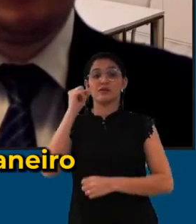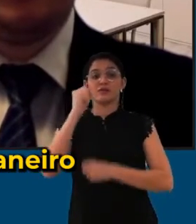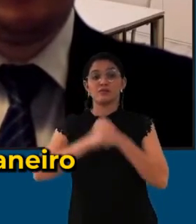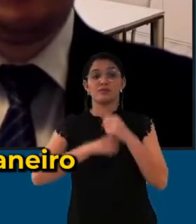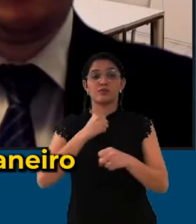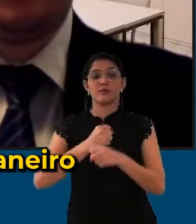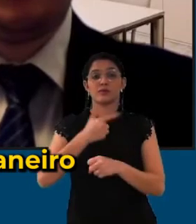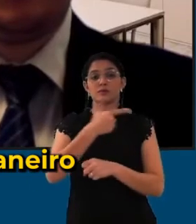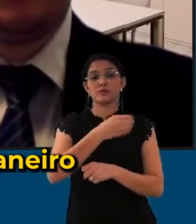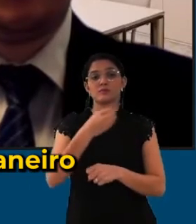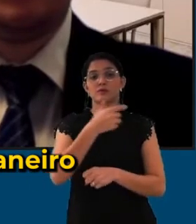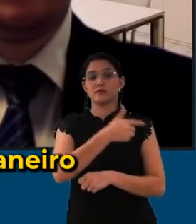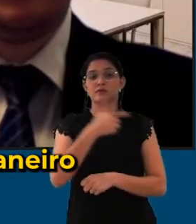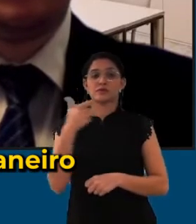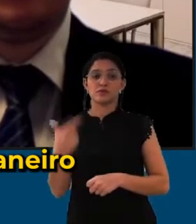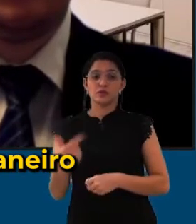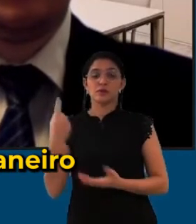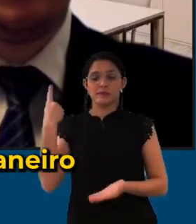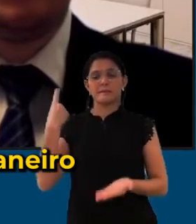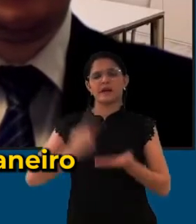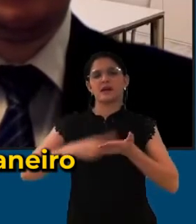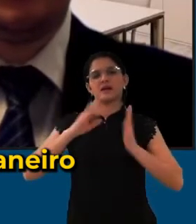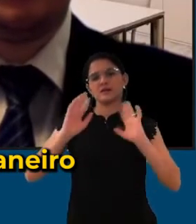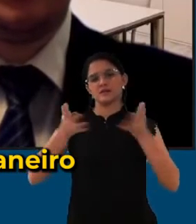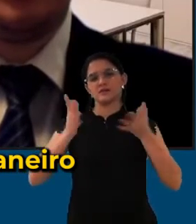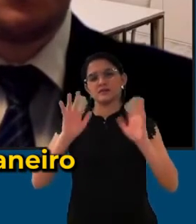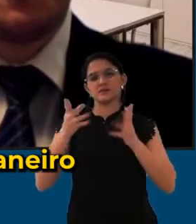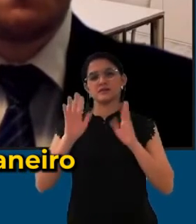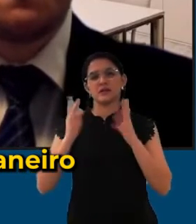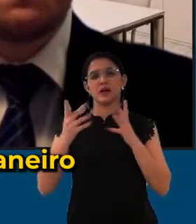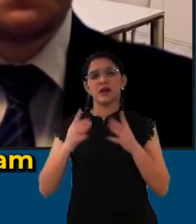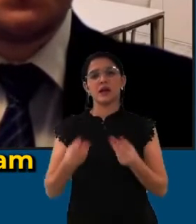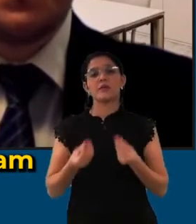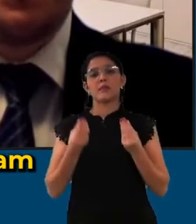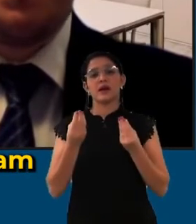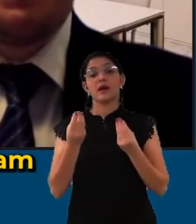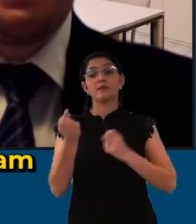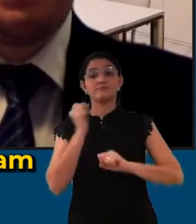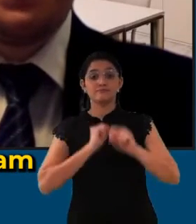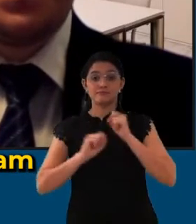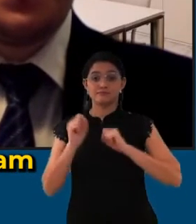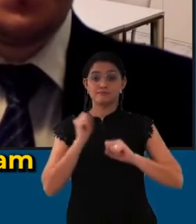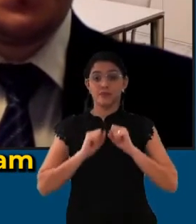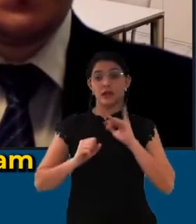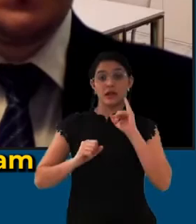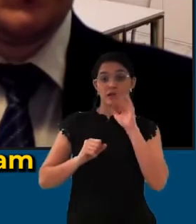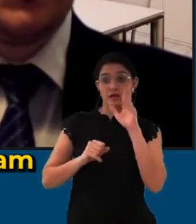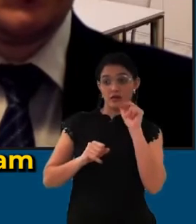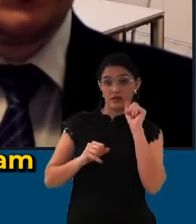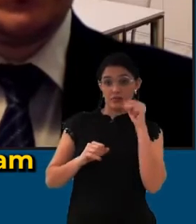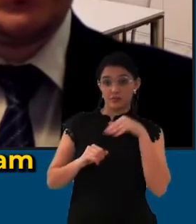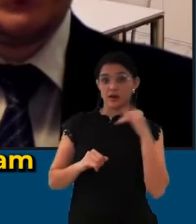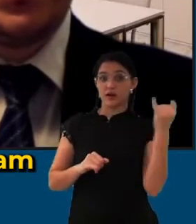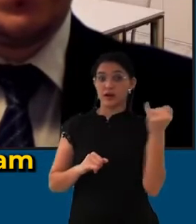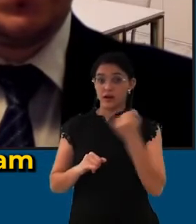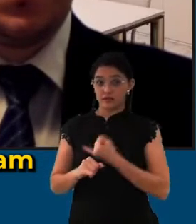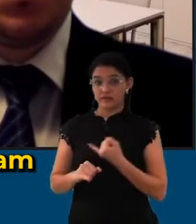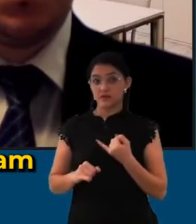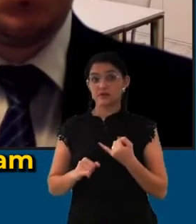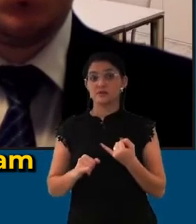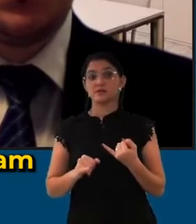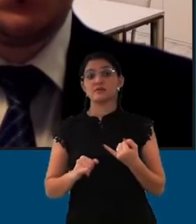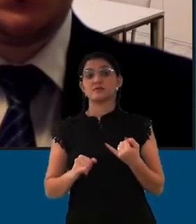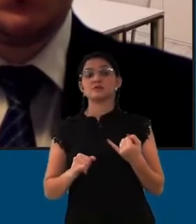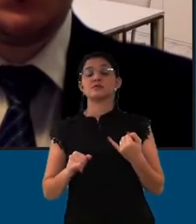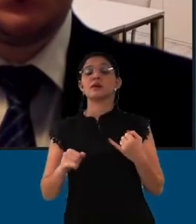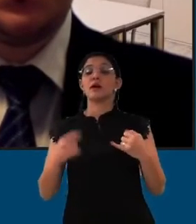já marcar uma nova audiência em janeiro, na expectativa de que o IBRAM vai dizer o seguinte: as exigências foram ou não